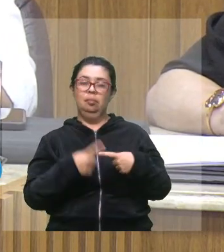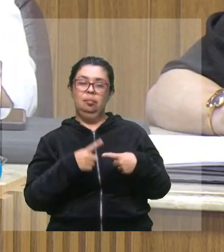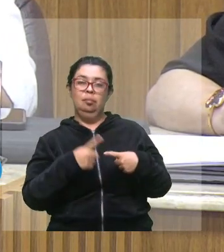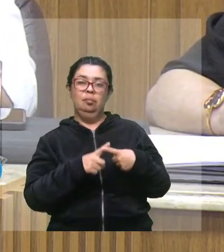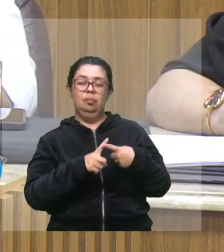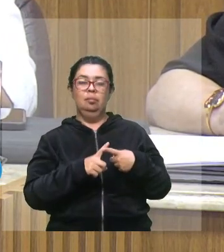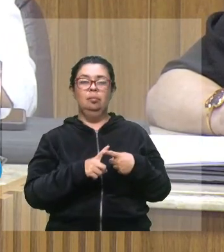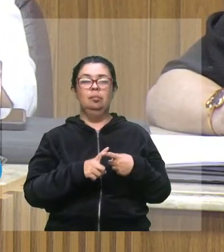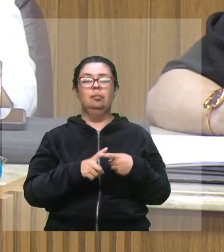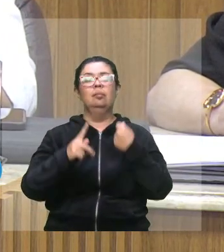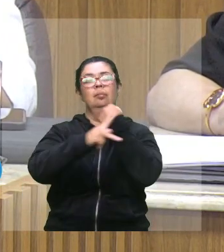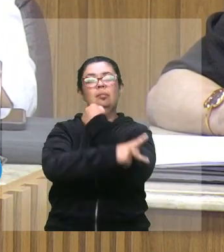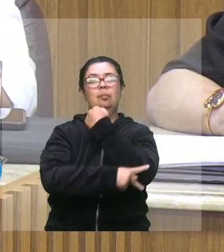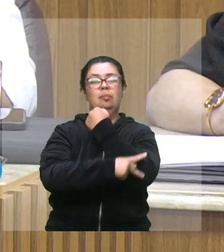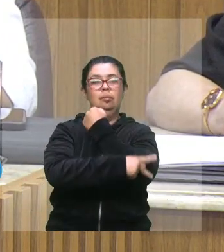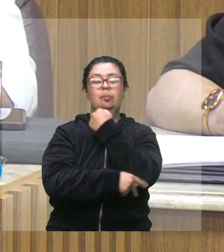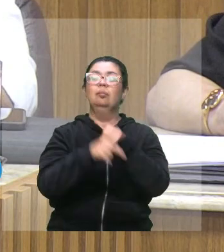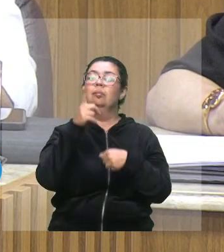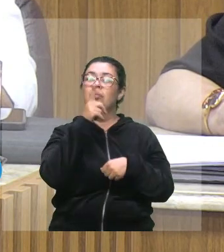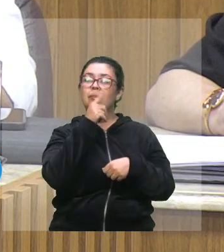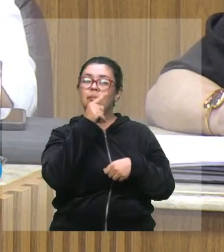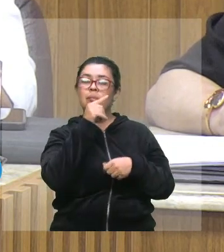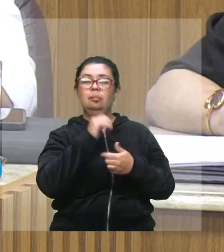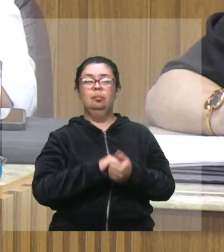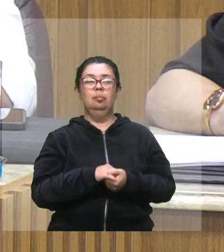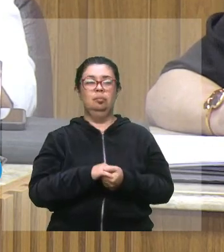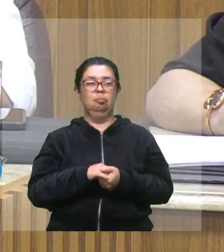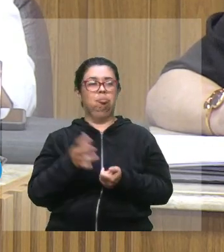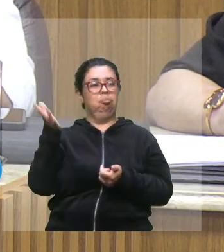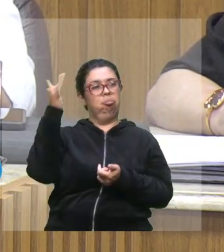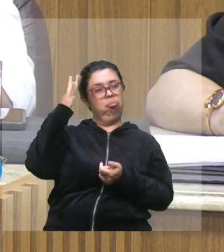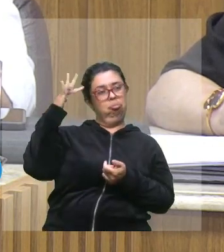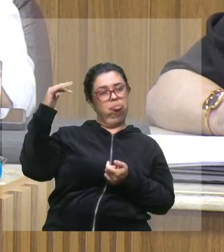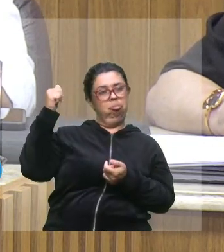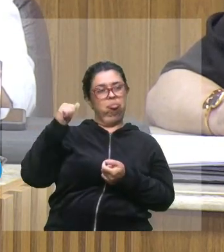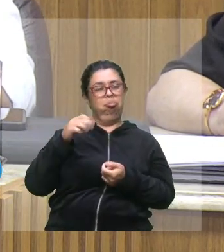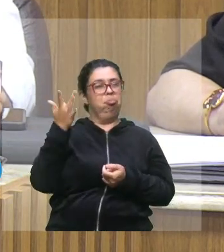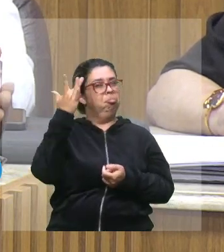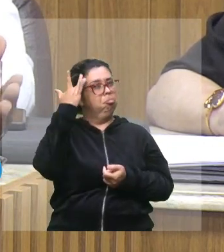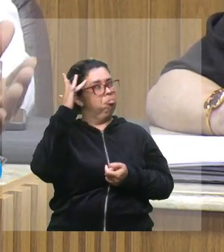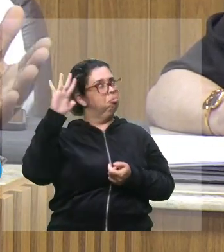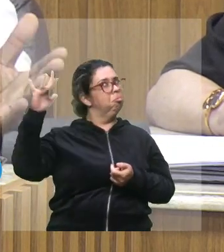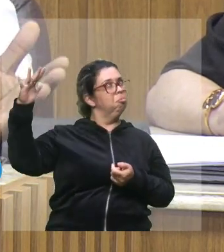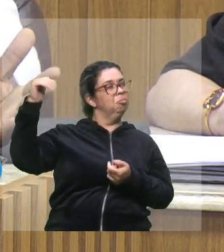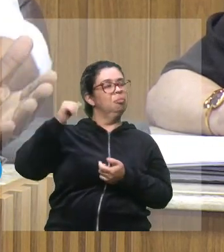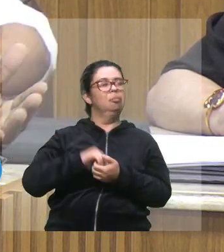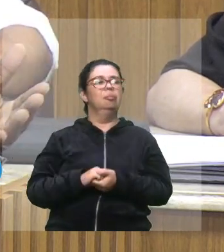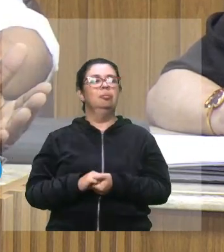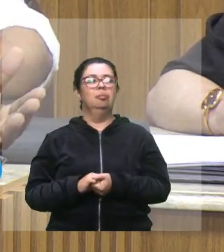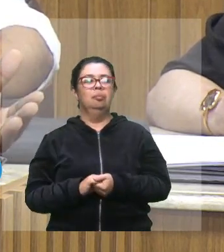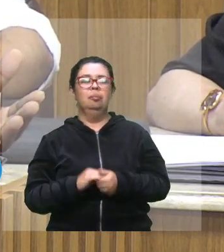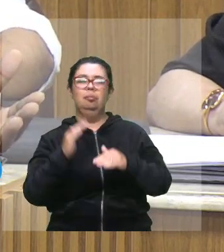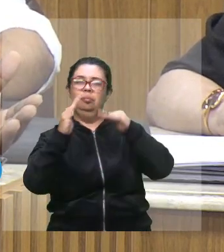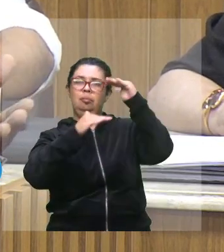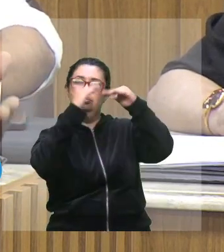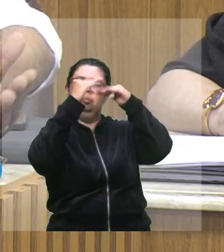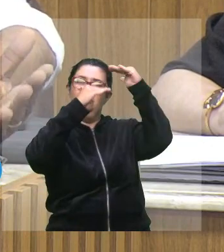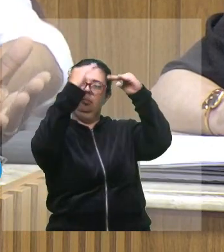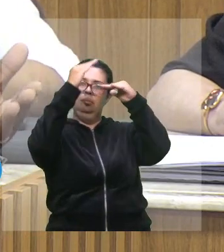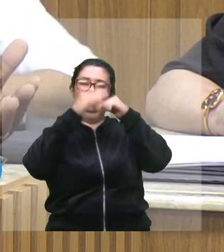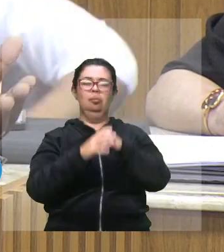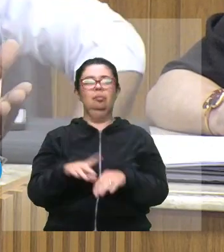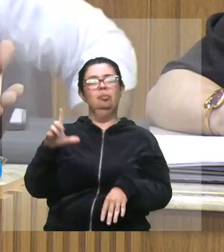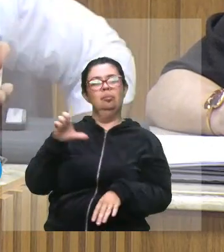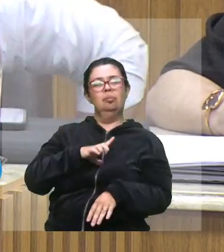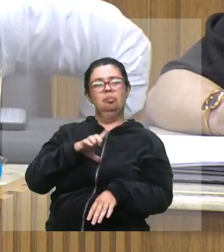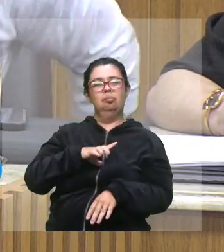que, que é aquilo, gente? Eu acredito, imaginei que nem o prefeito não sabia a evolução que ia ser aquilo. Nem ele